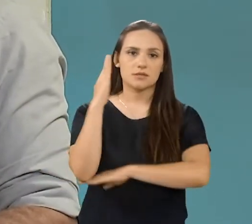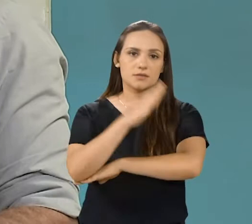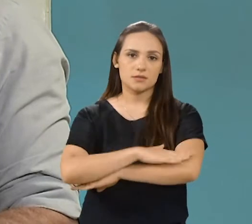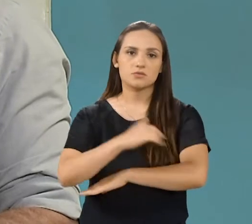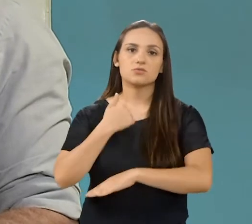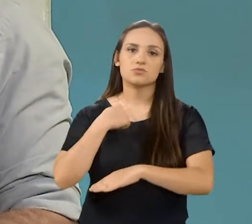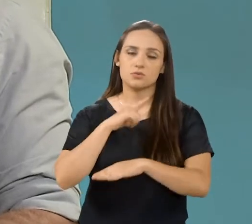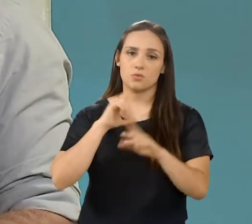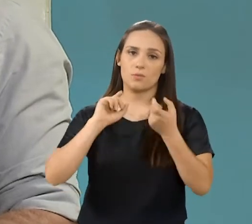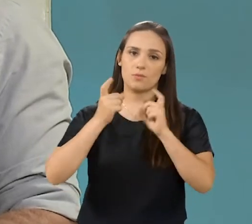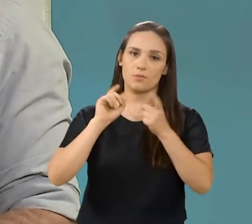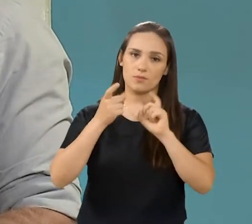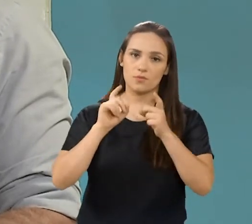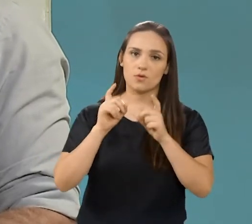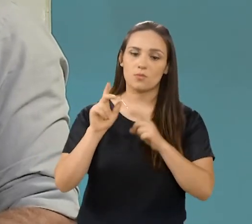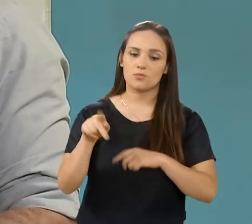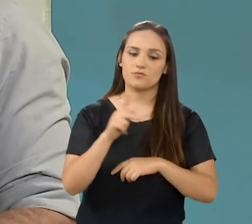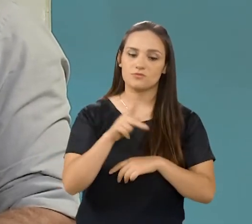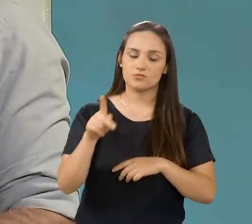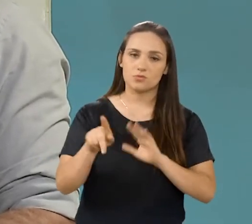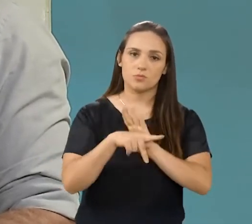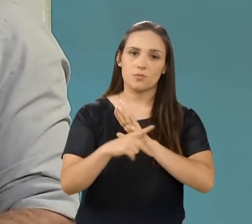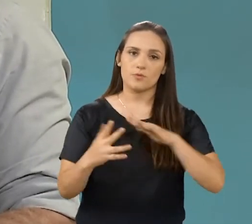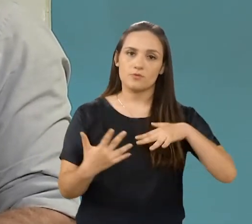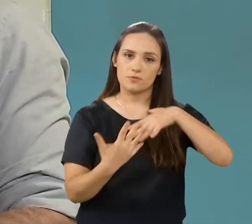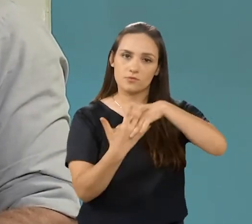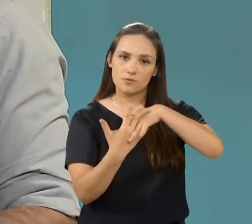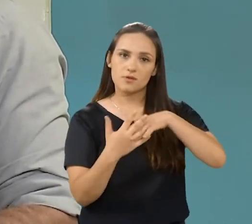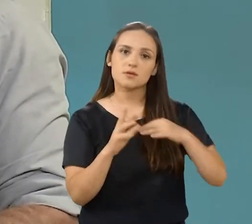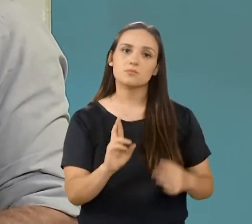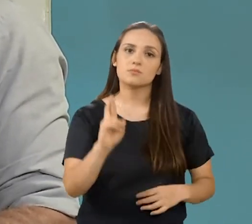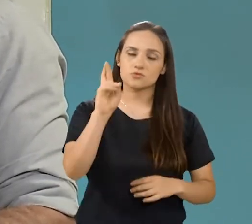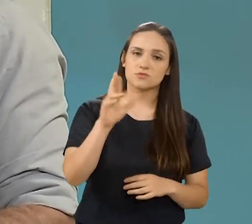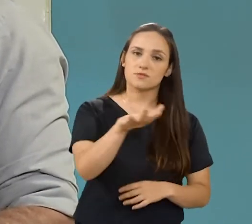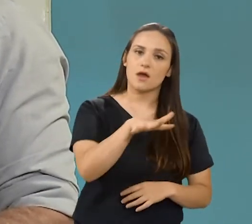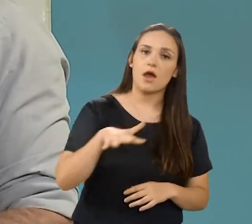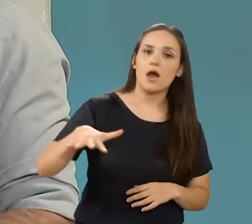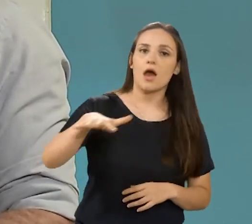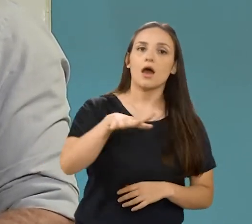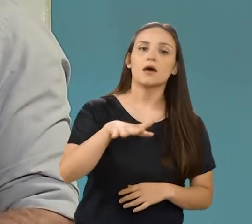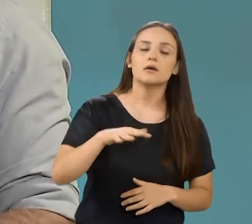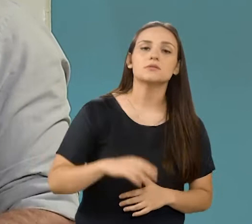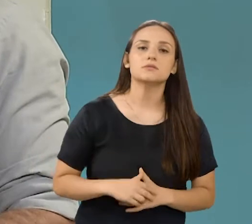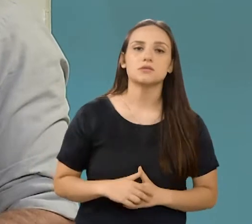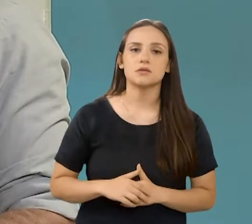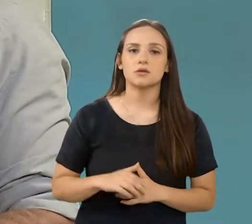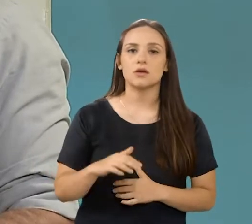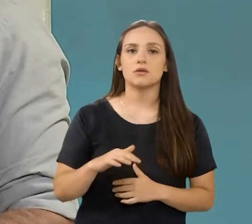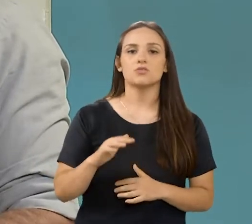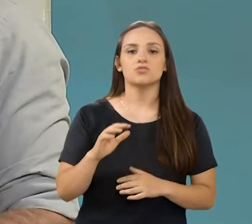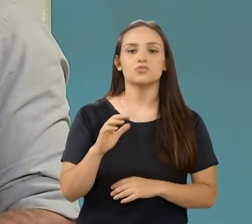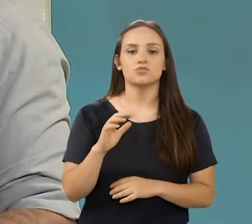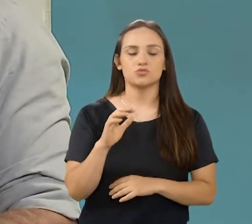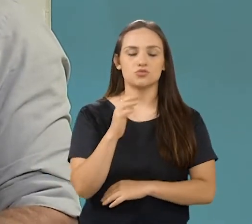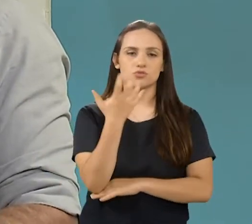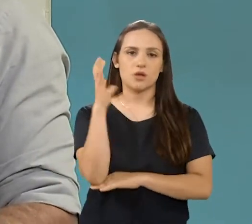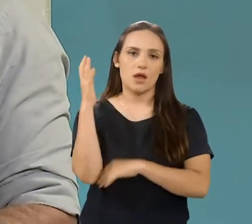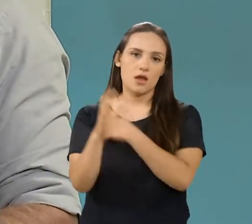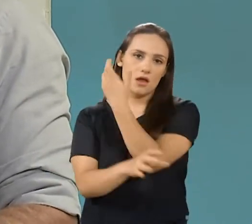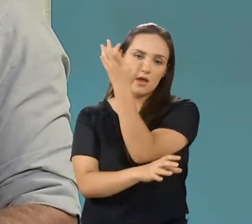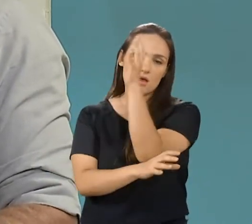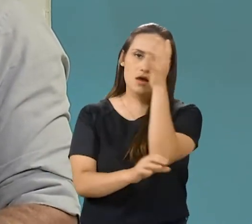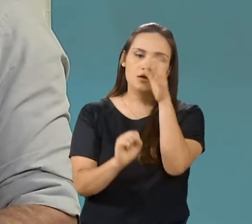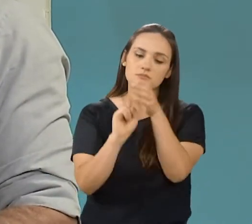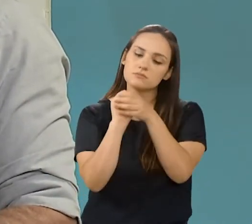uma reunião com um professor da Universidade Federal responsável pela área de flora lá, que tem bastante conhecimento.